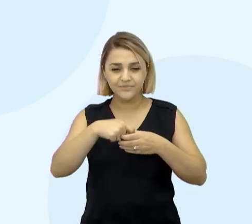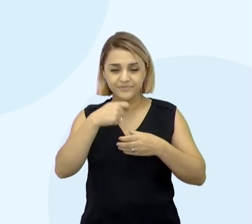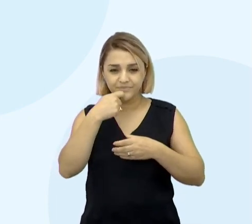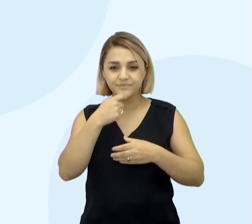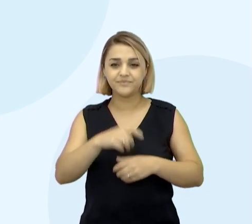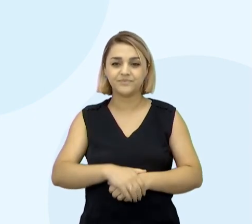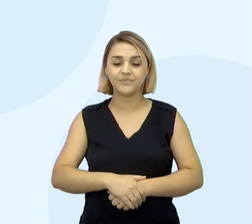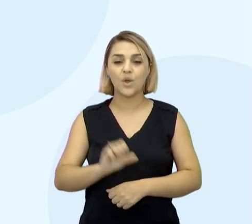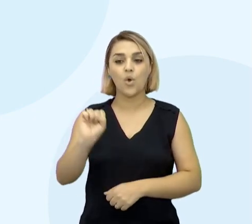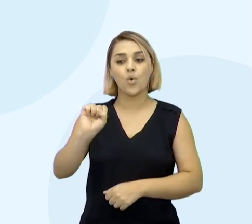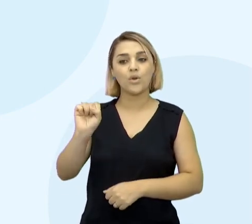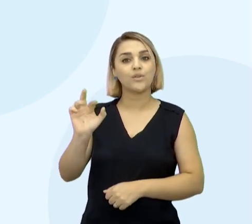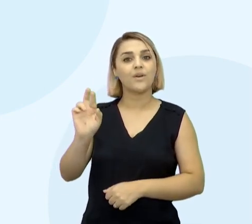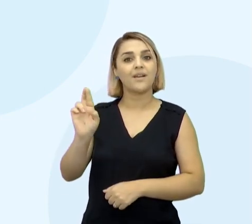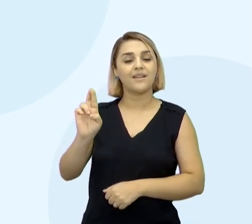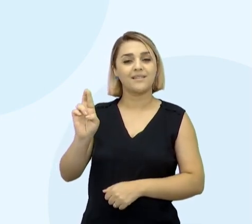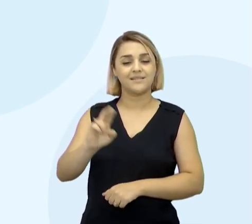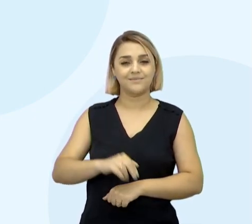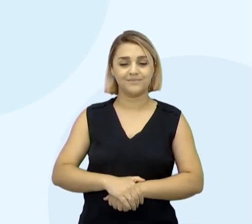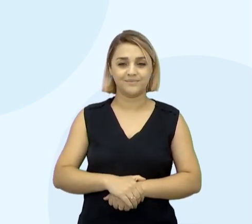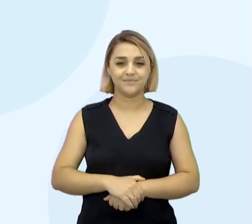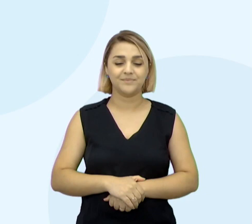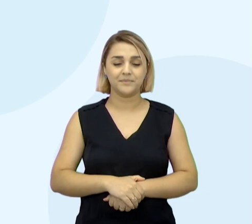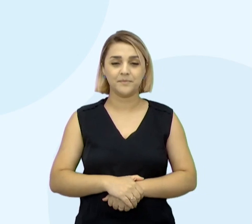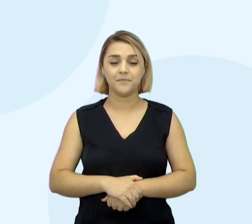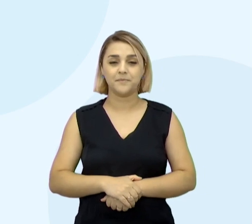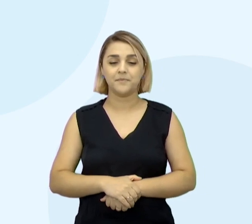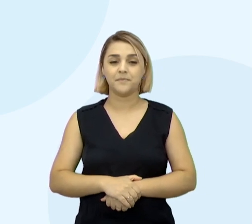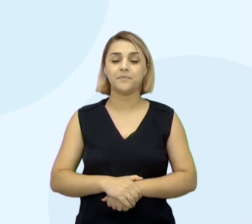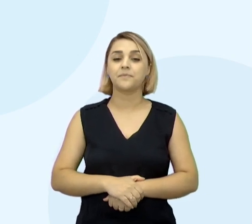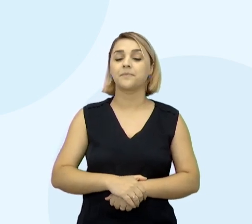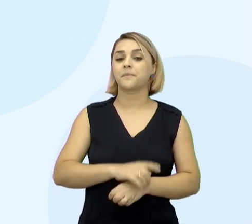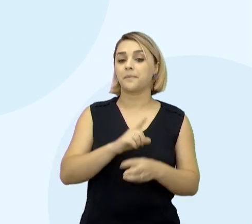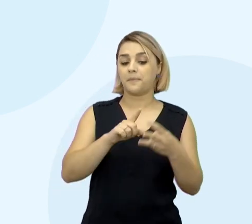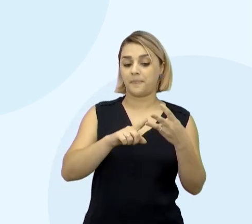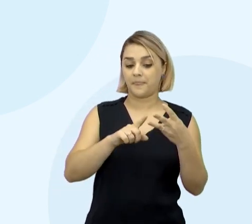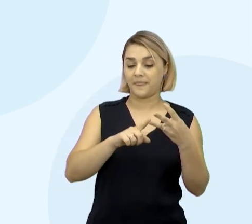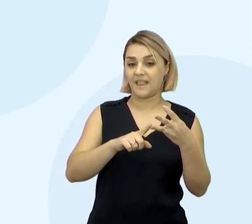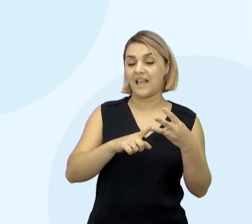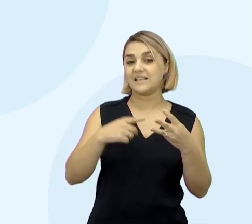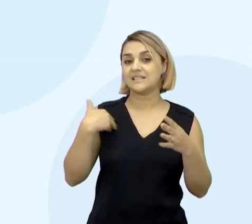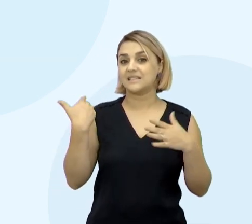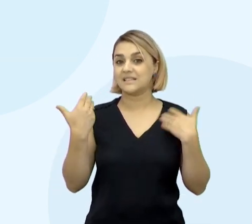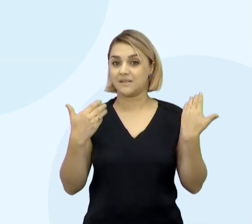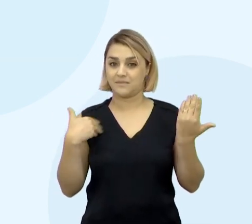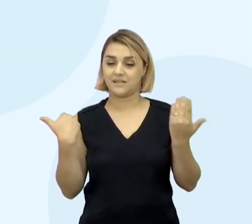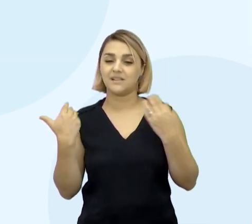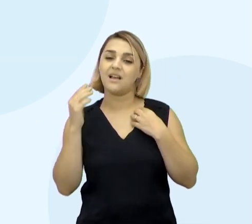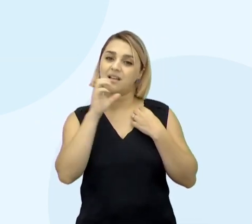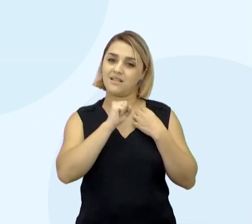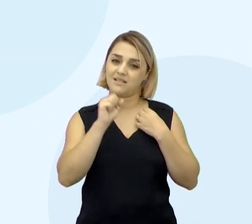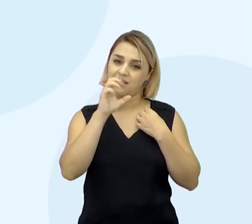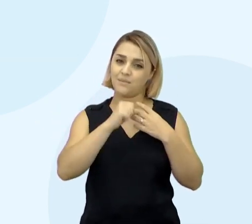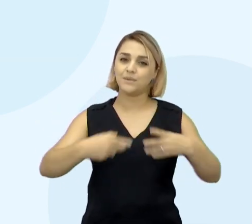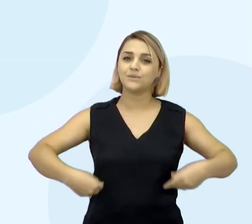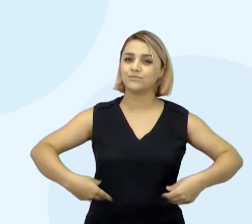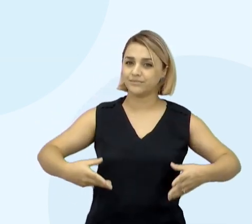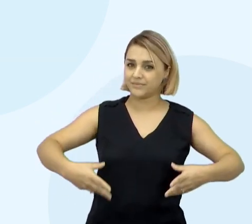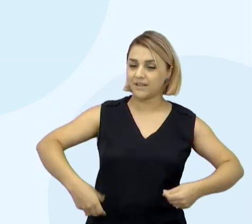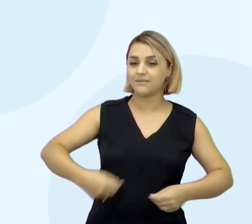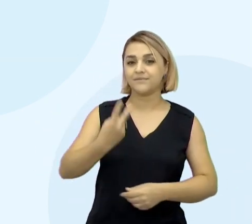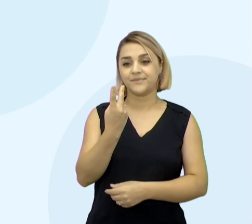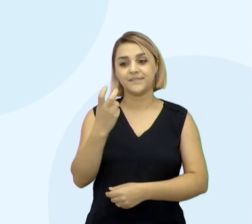por R$8. Ele faz passeio ao sábado por R$25